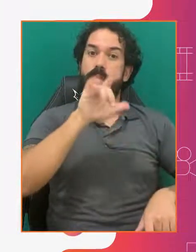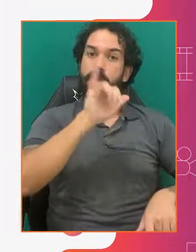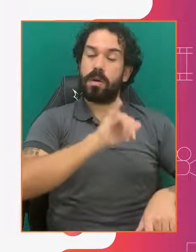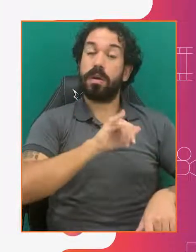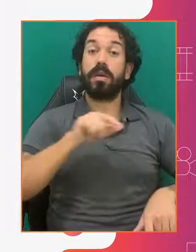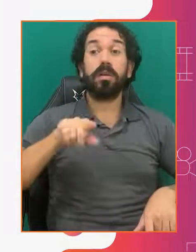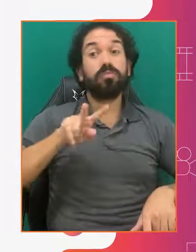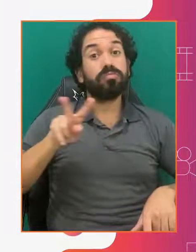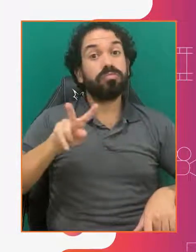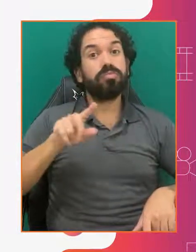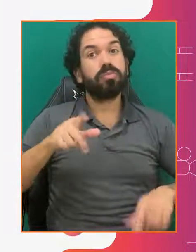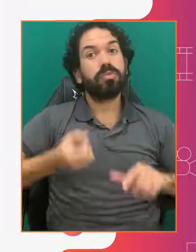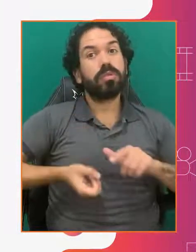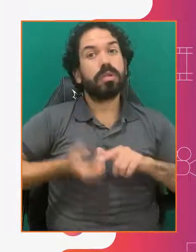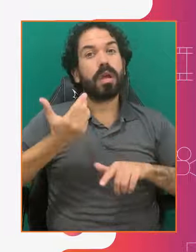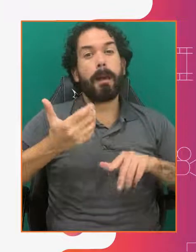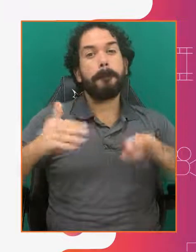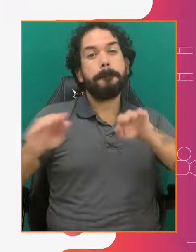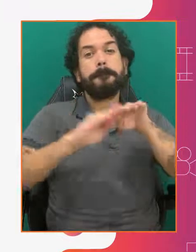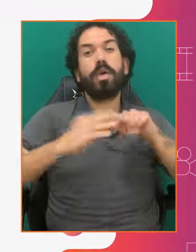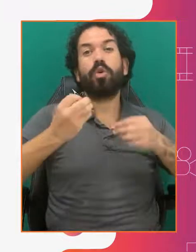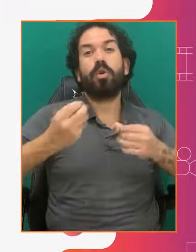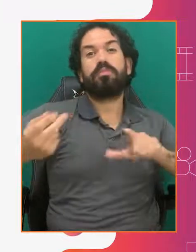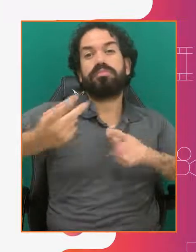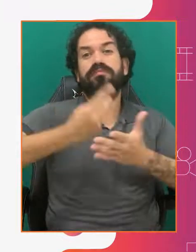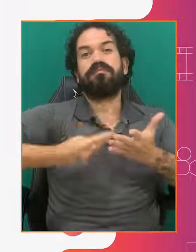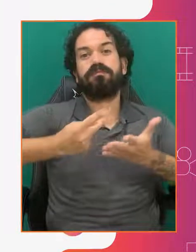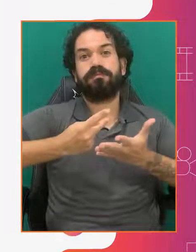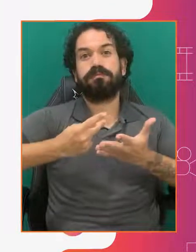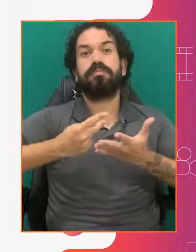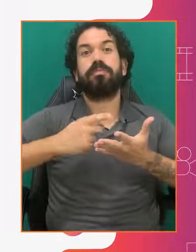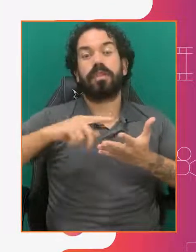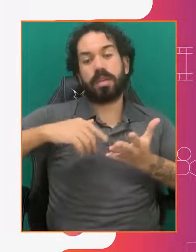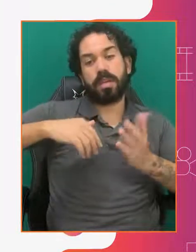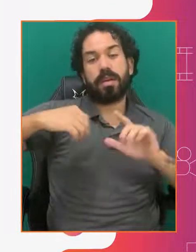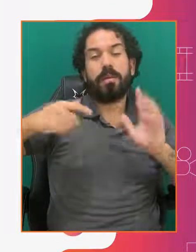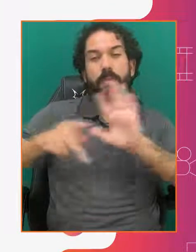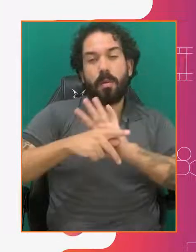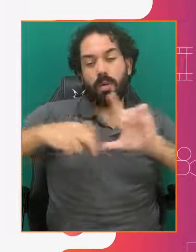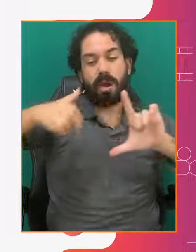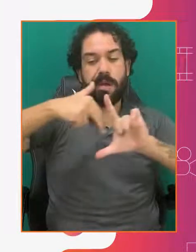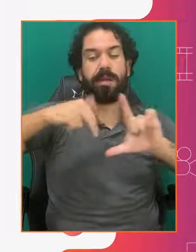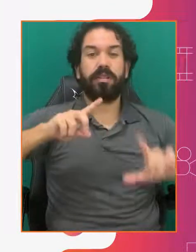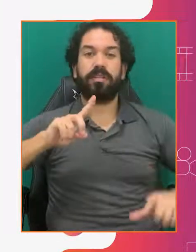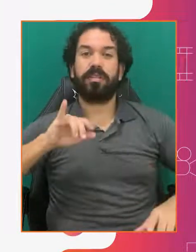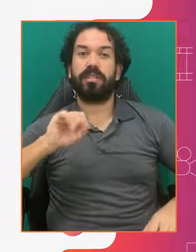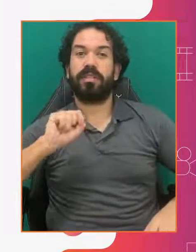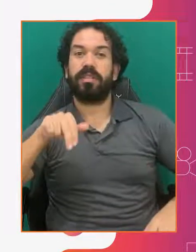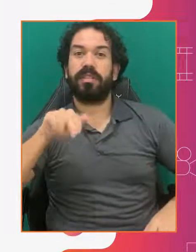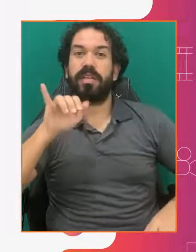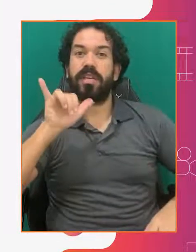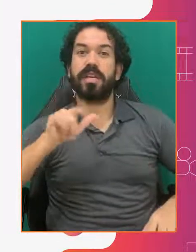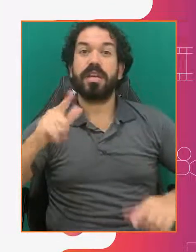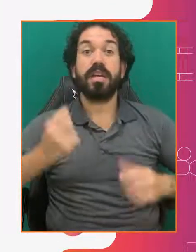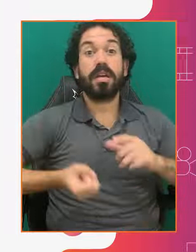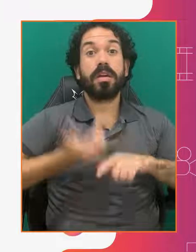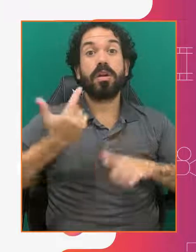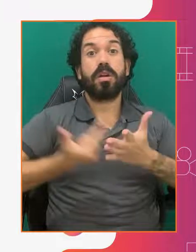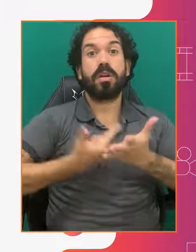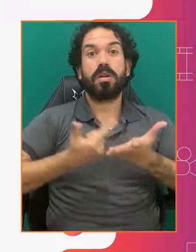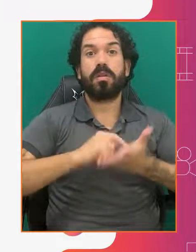definiram um padrão para esses desenhos animados que seriam animados pela Disney, criando um livro